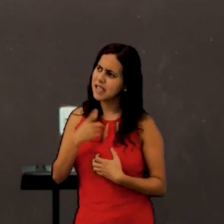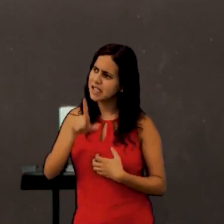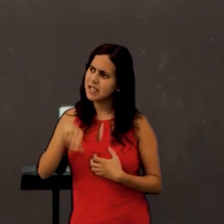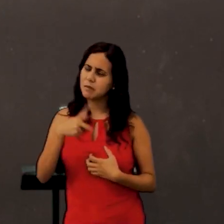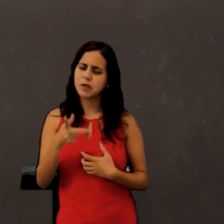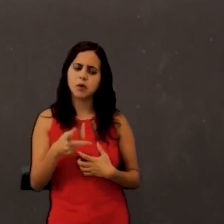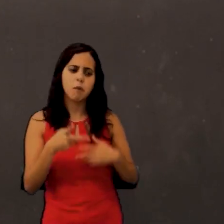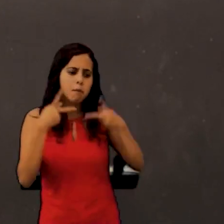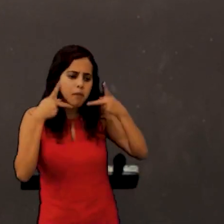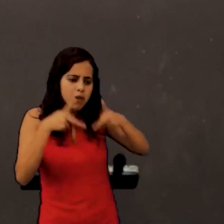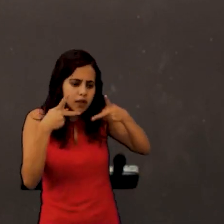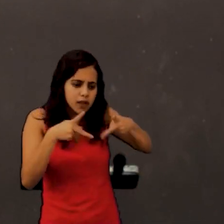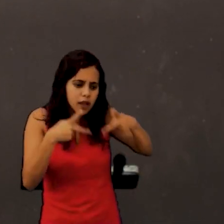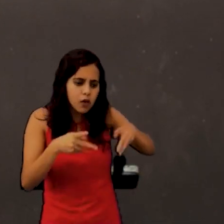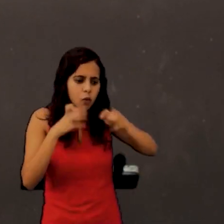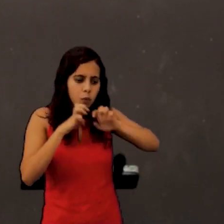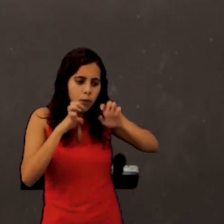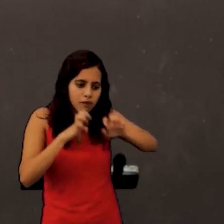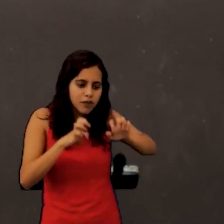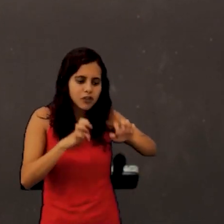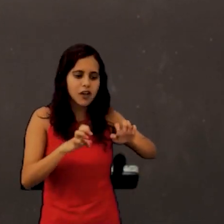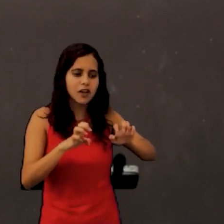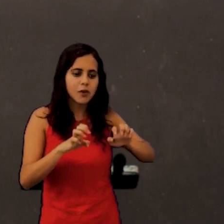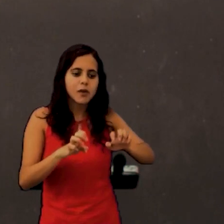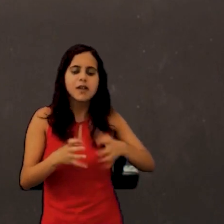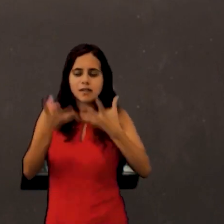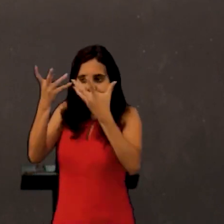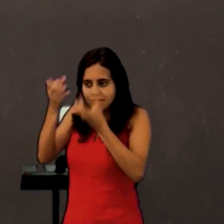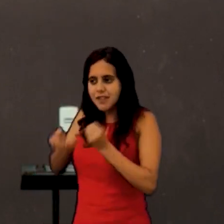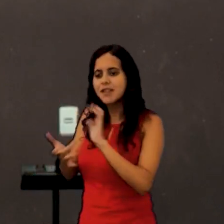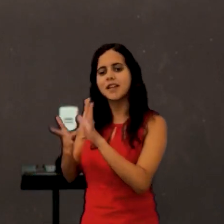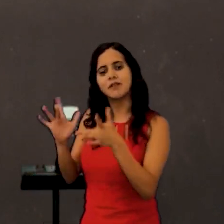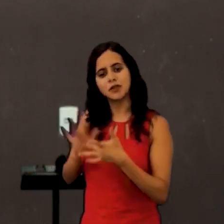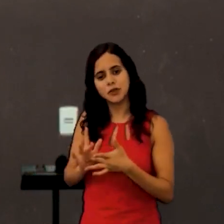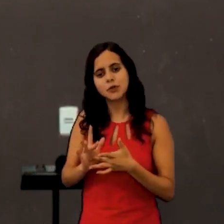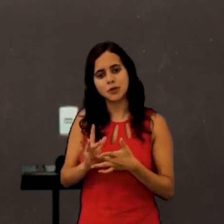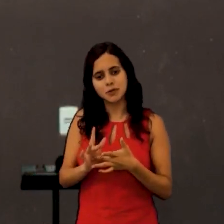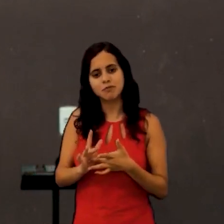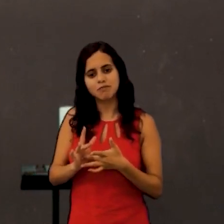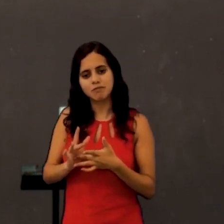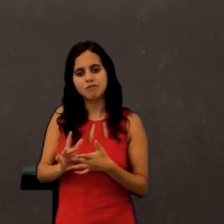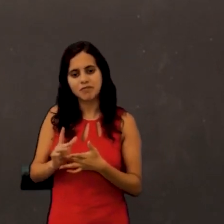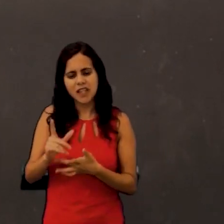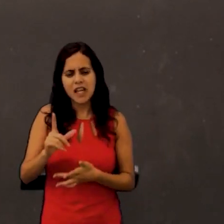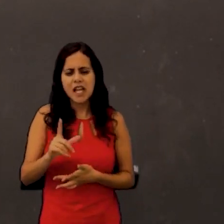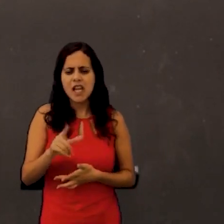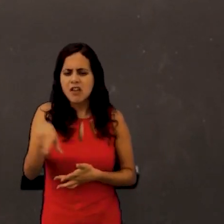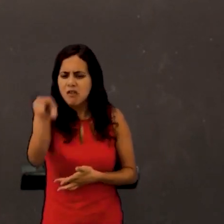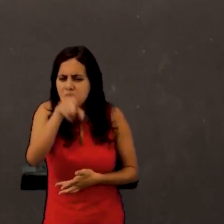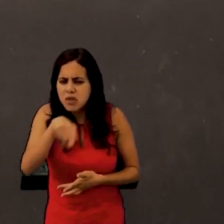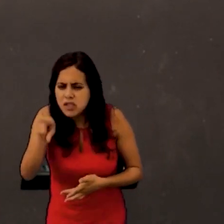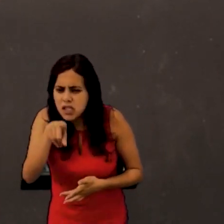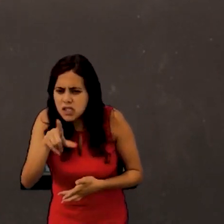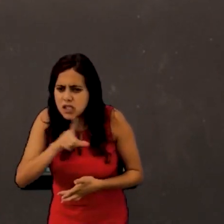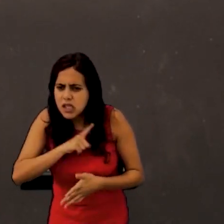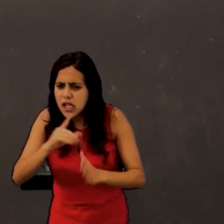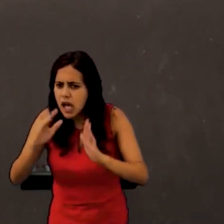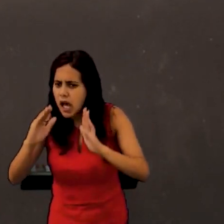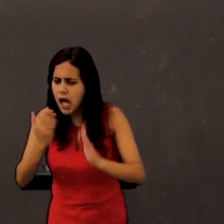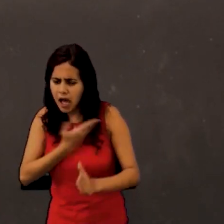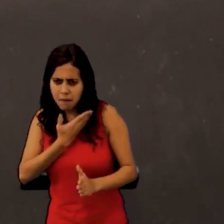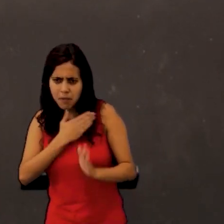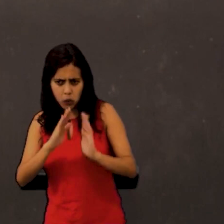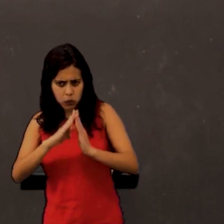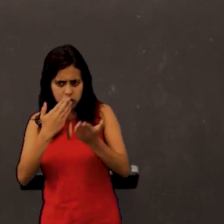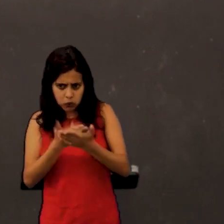pregava, evangelizava, trazia eles para Cristo. Quantos amigos da tua escola, meu querido jovem, para você, essa palavra